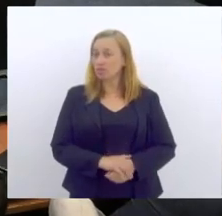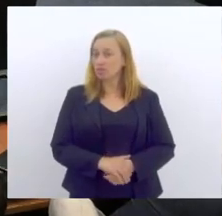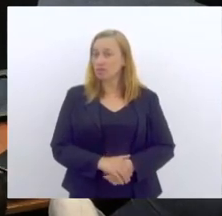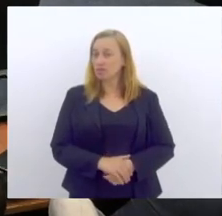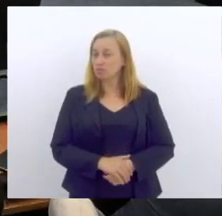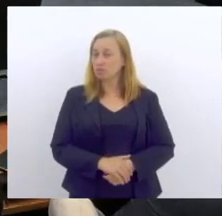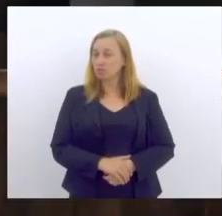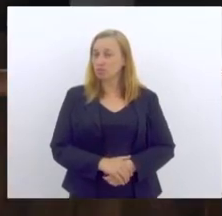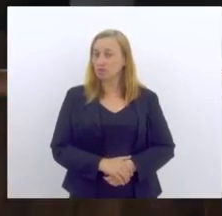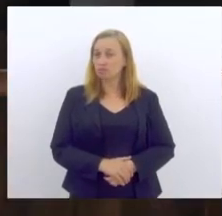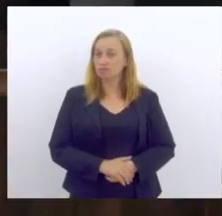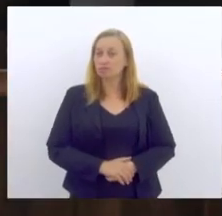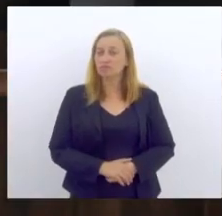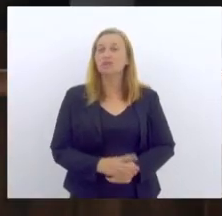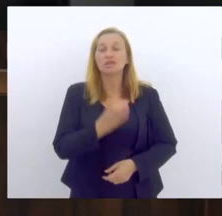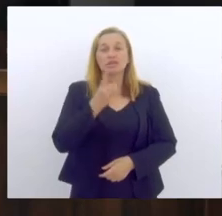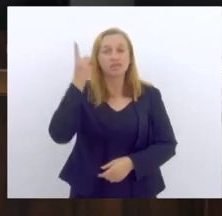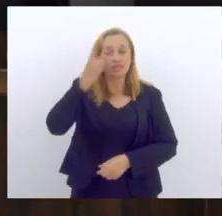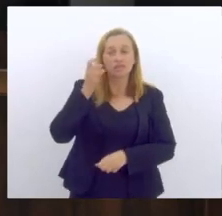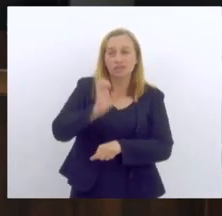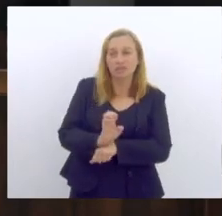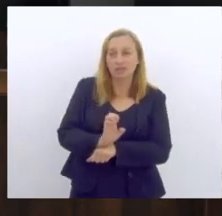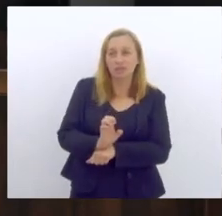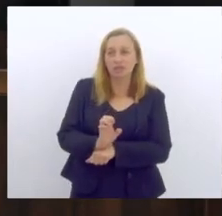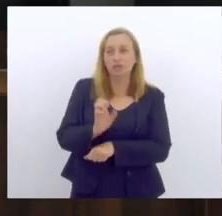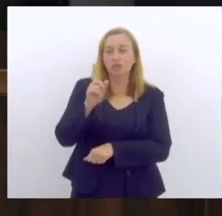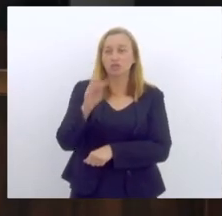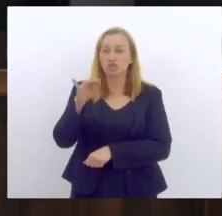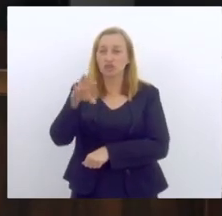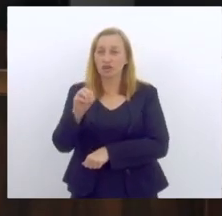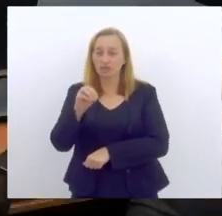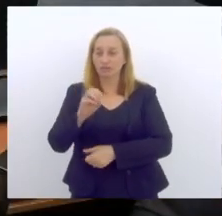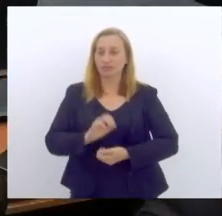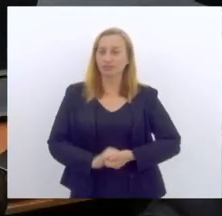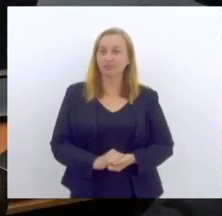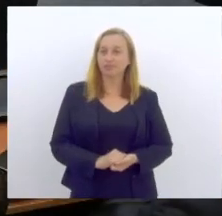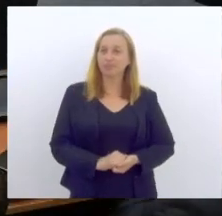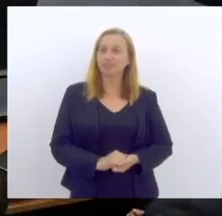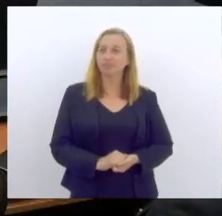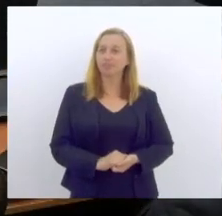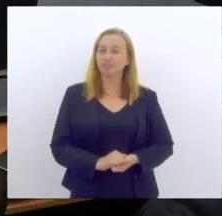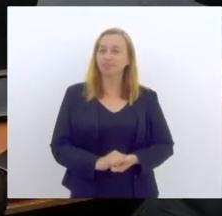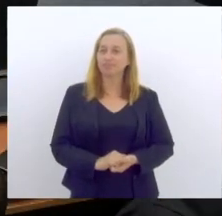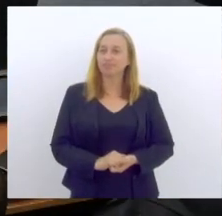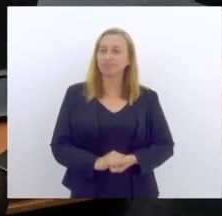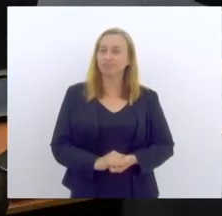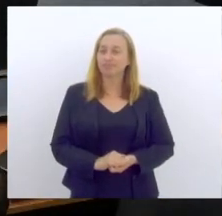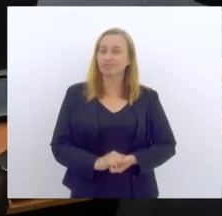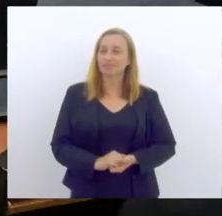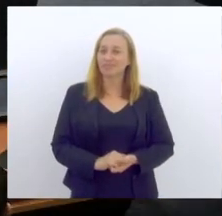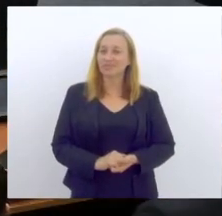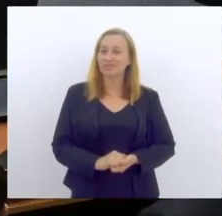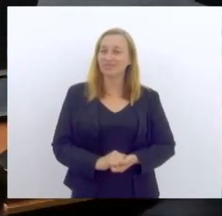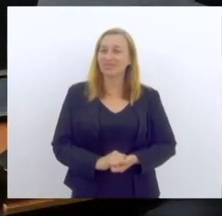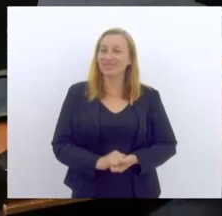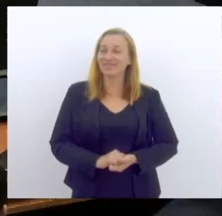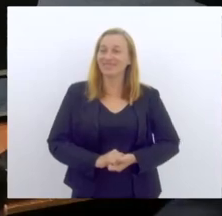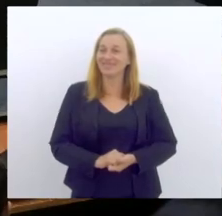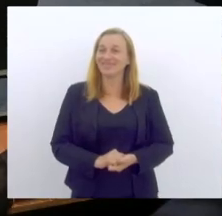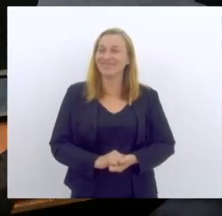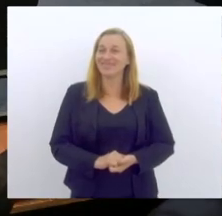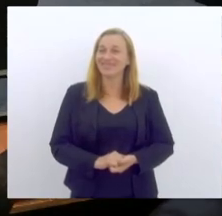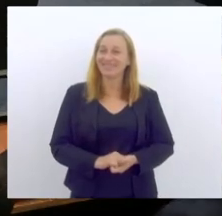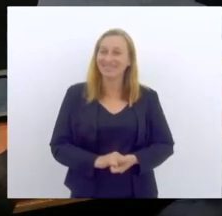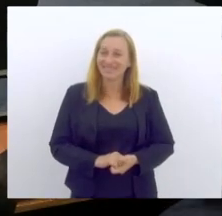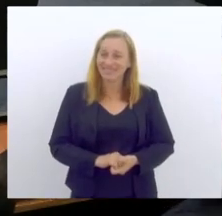está presente também o Deputado Estadual Gustavo Schmidt bem antes de nós encerramos